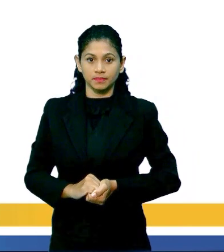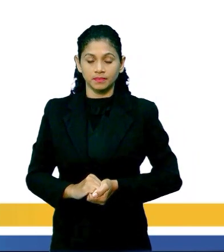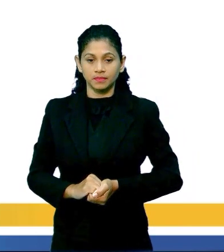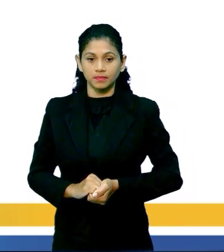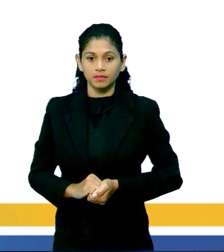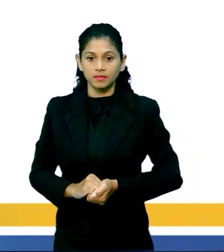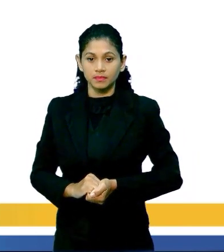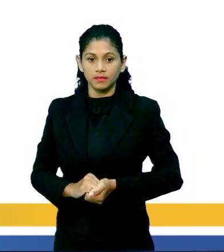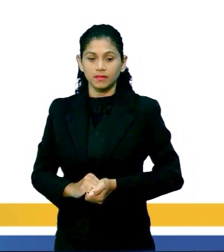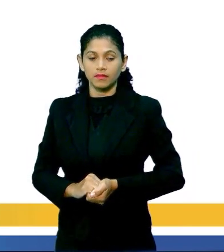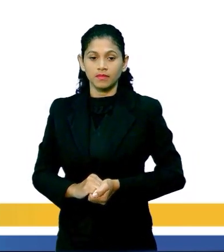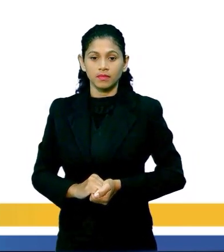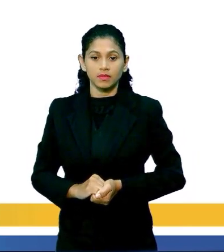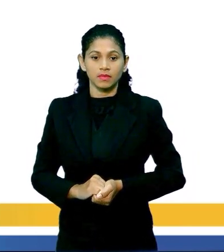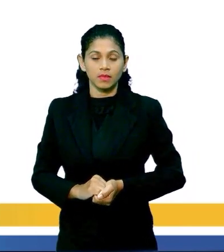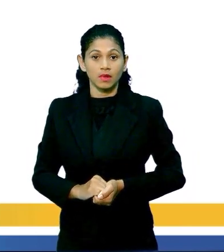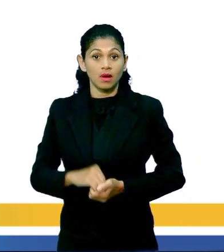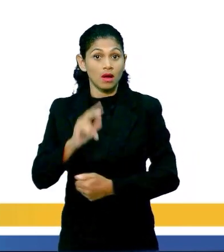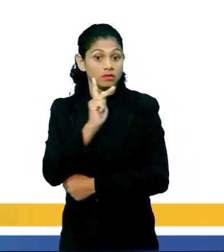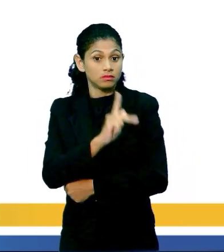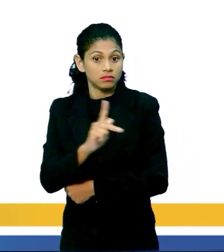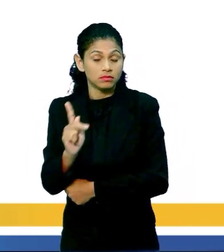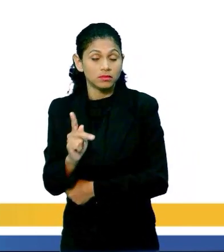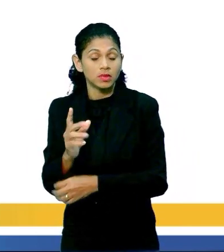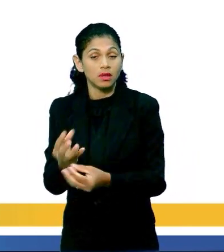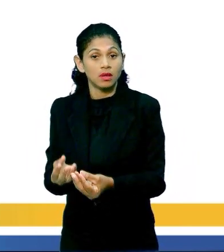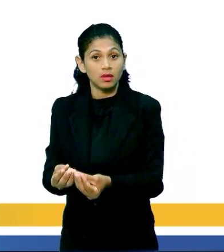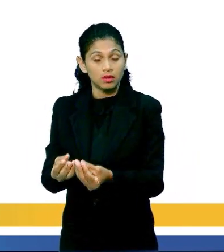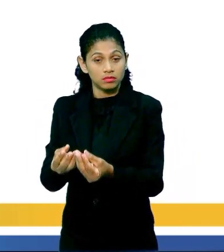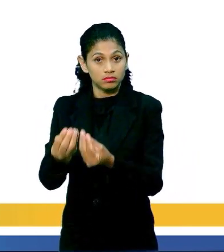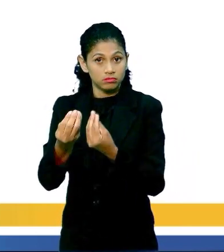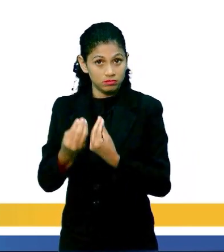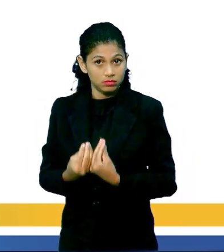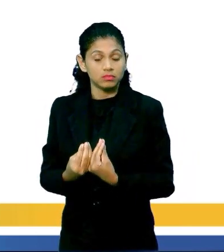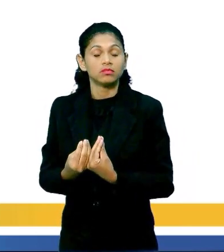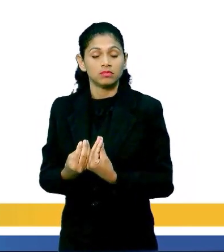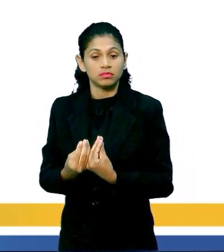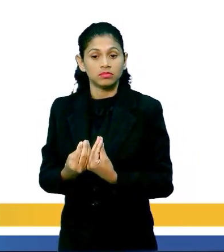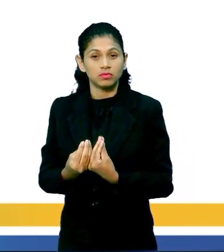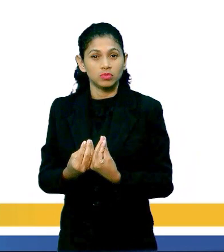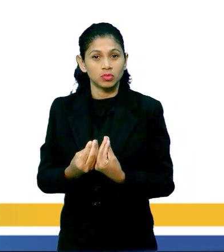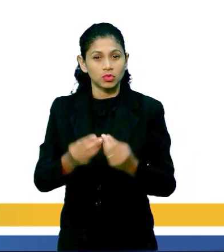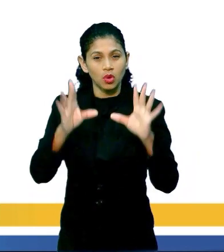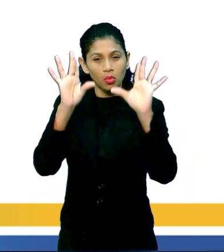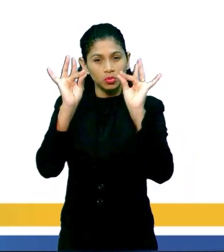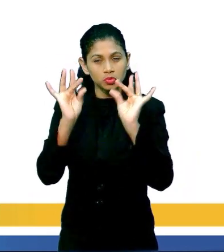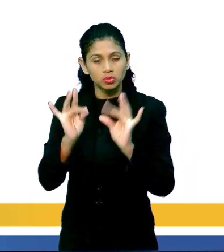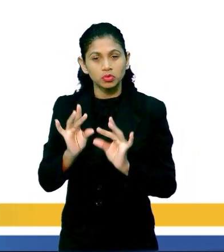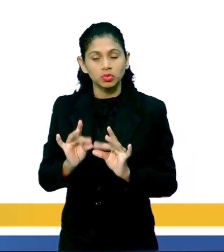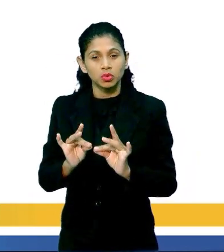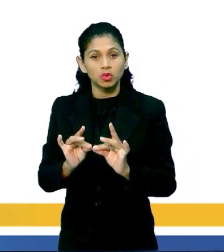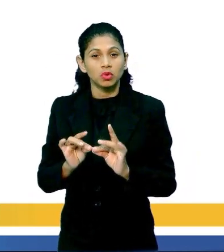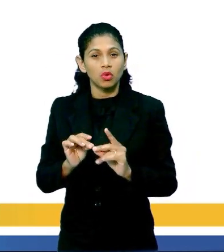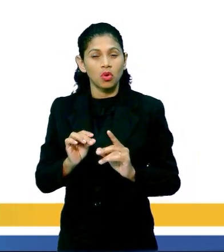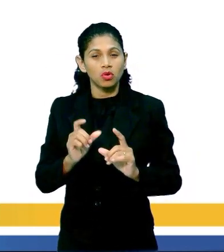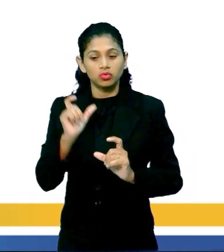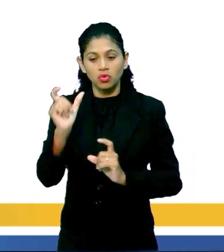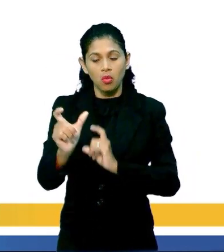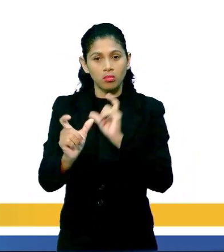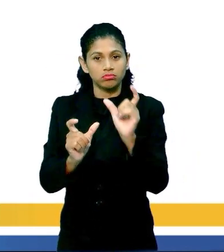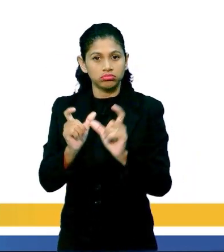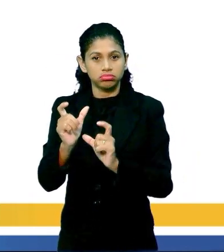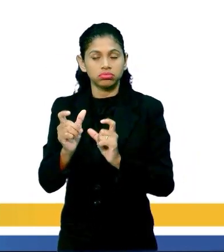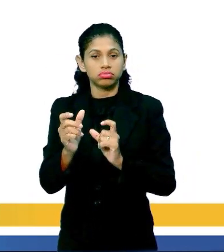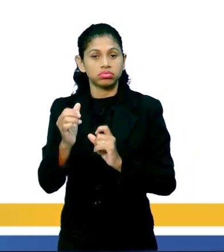of idioms. A professora nos deu uma lista de expressões idiomáticas. Idiom